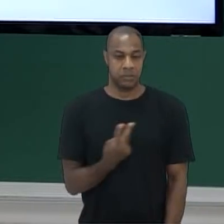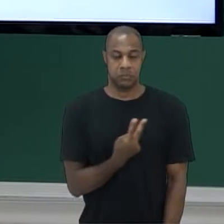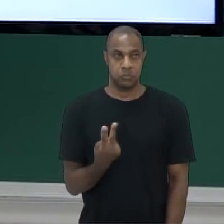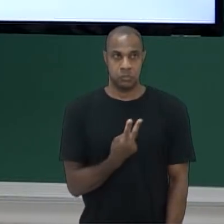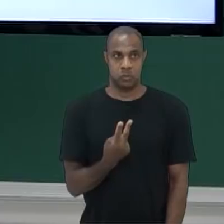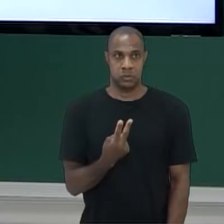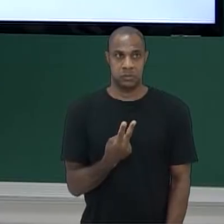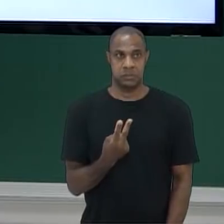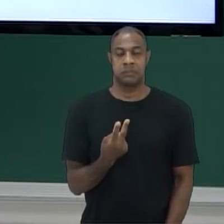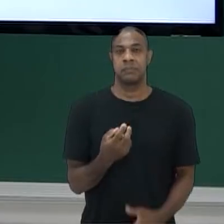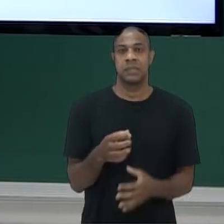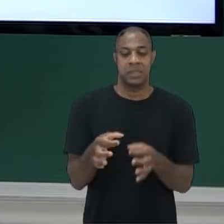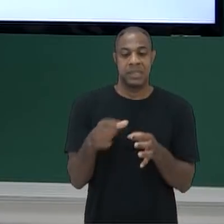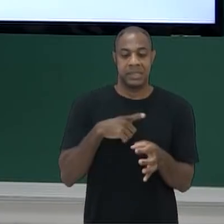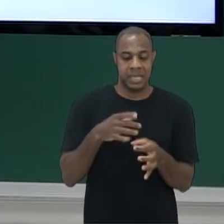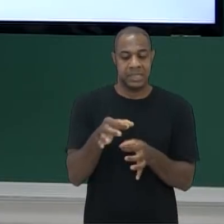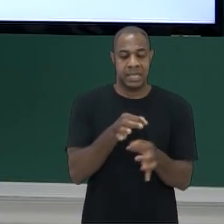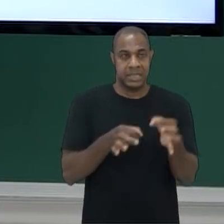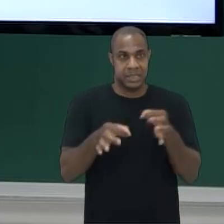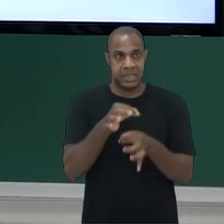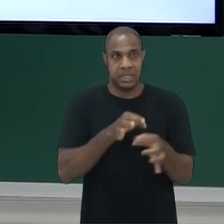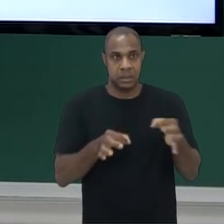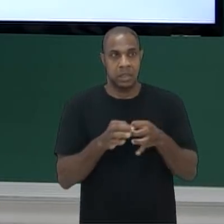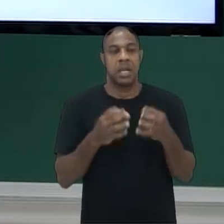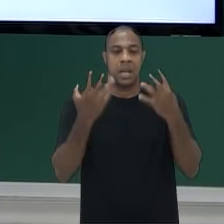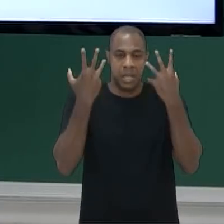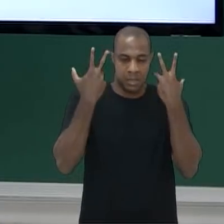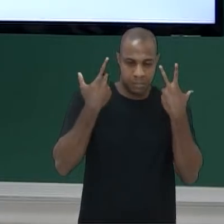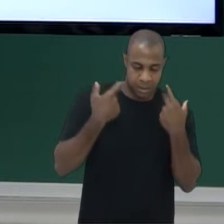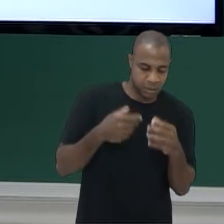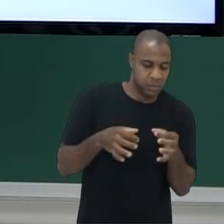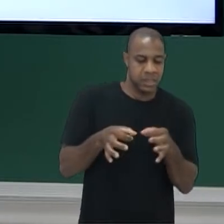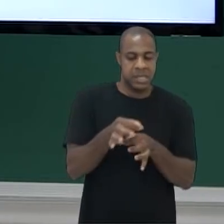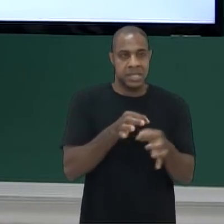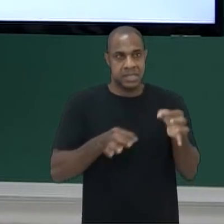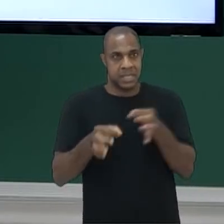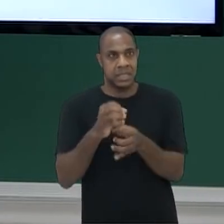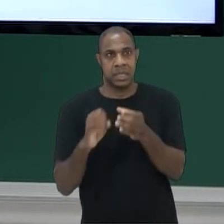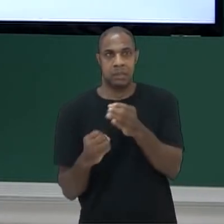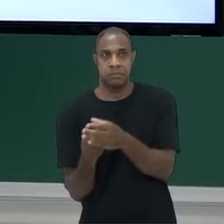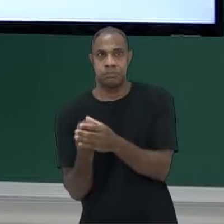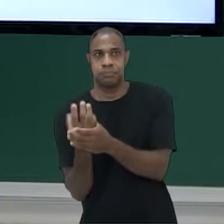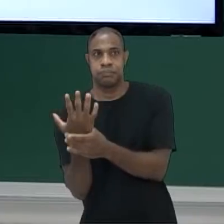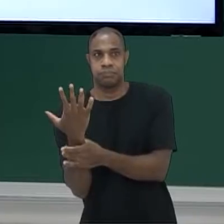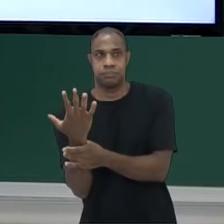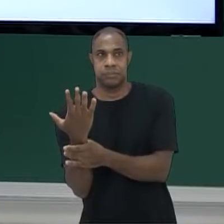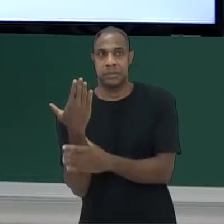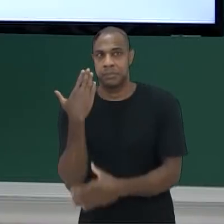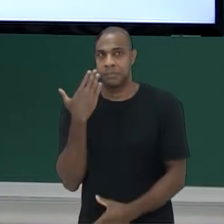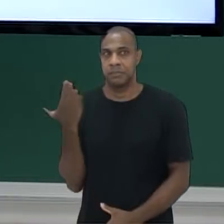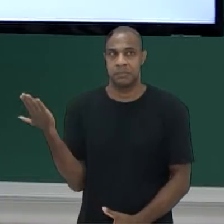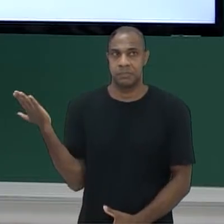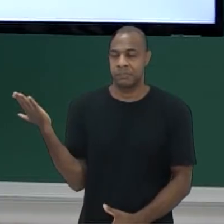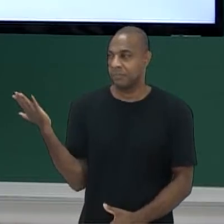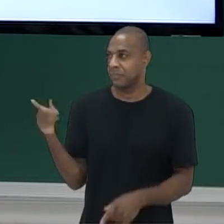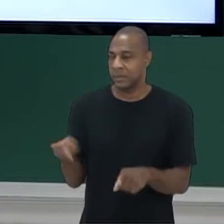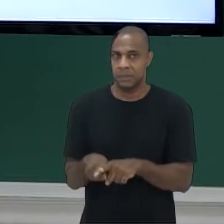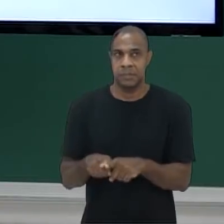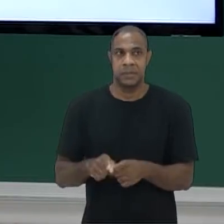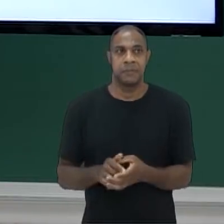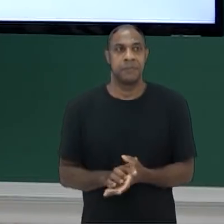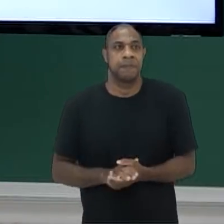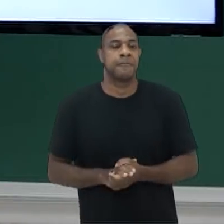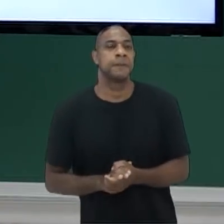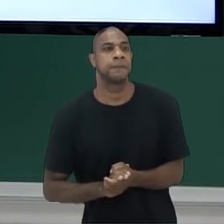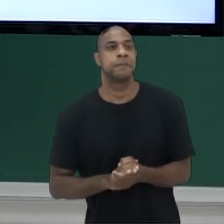retículo endoplasmático, liso ou rugoso, complexo golgiense, mitocôndria